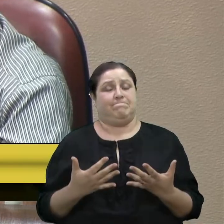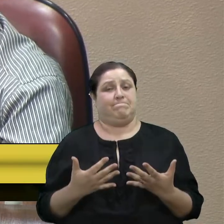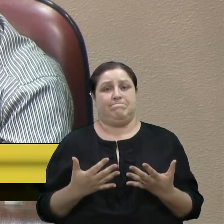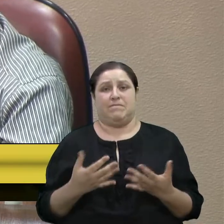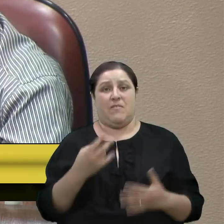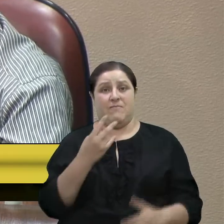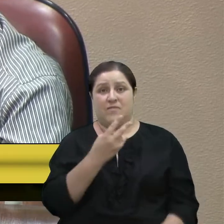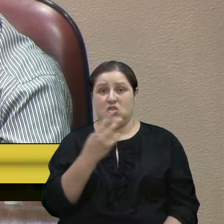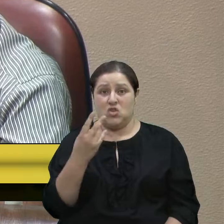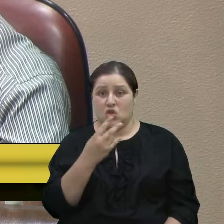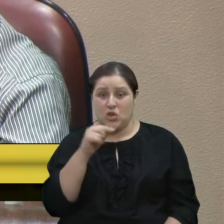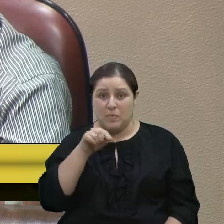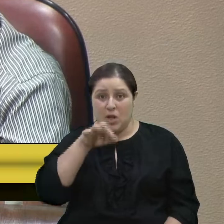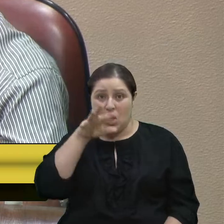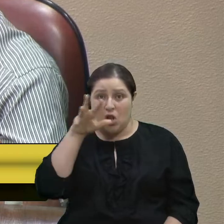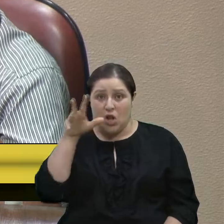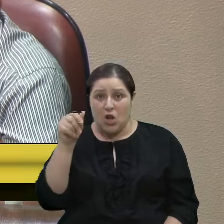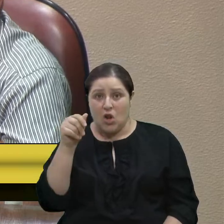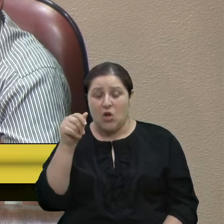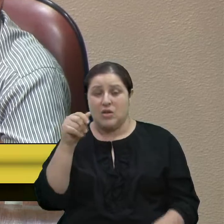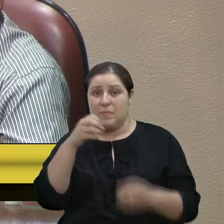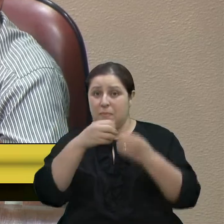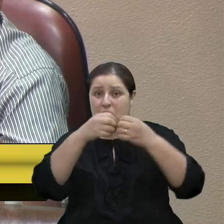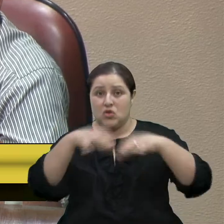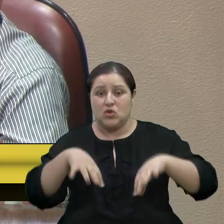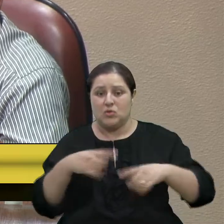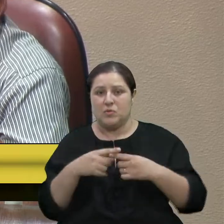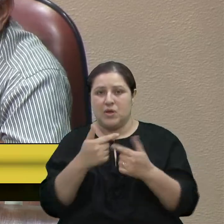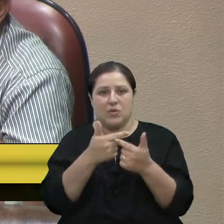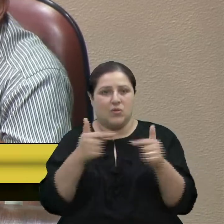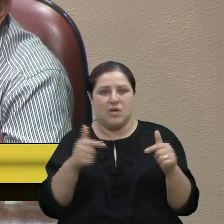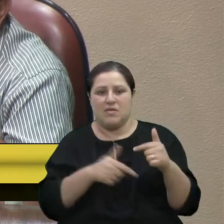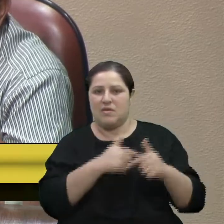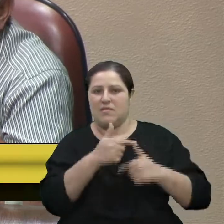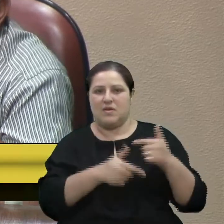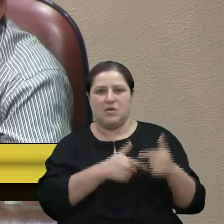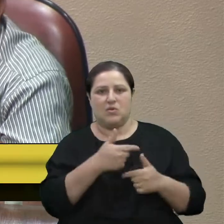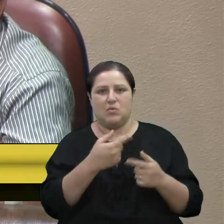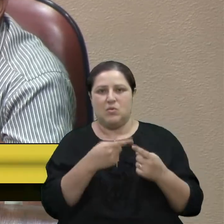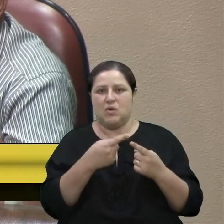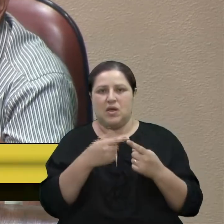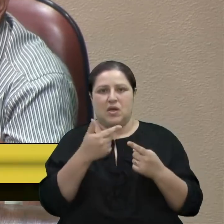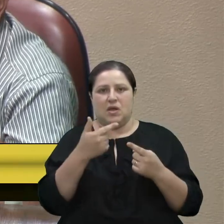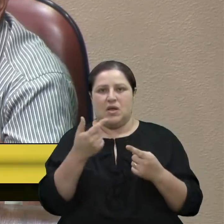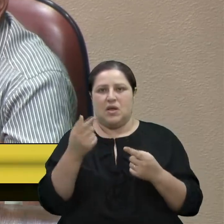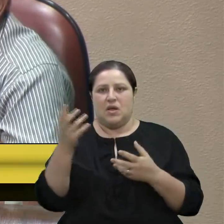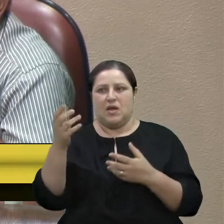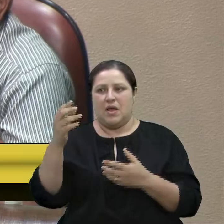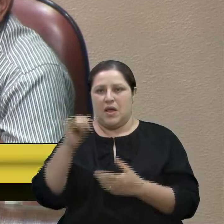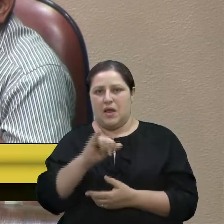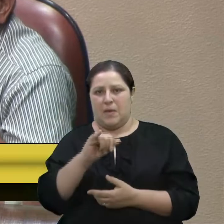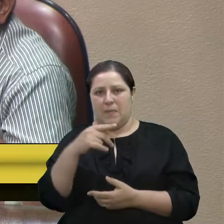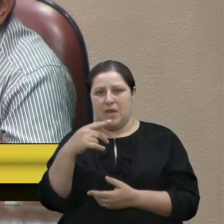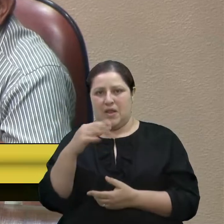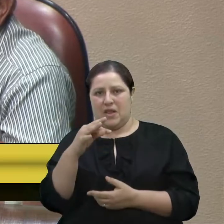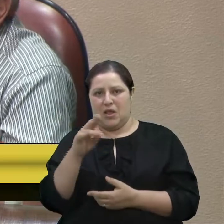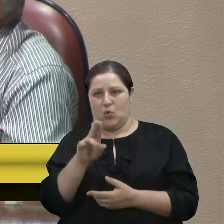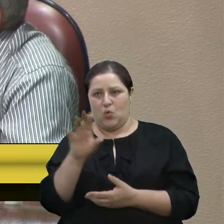22 milhões de prejuízo em 3 anos é porque não dá serviço. É porque não repassa aquilo que é recolhido no IPTU. Não é